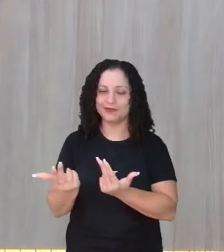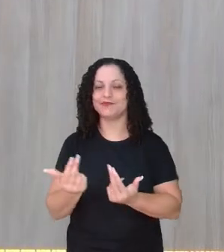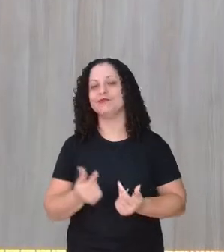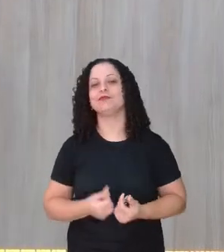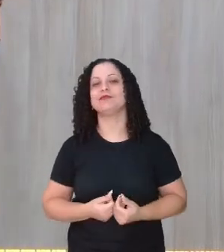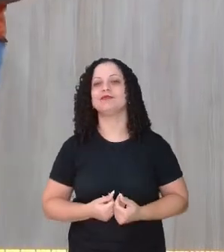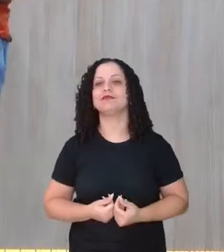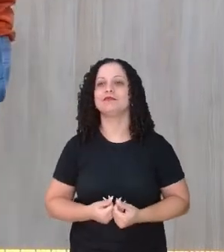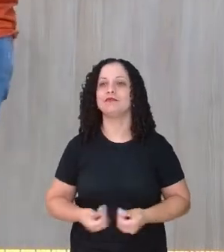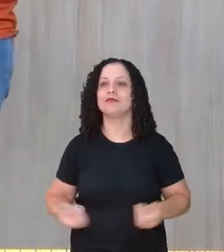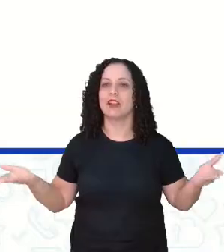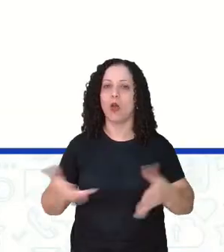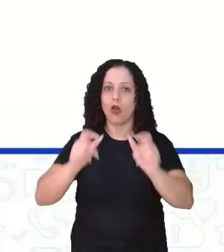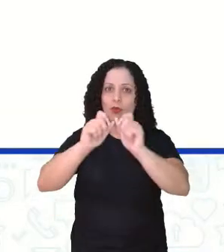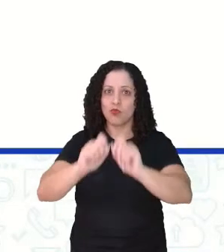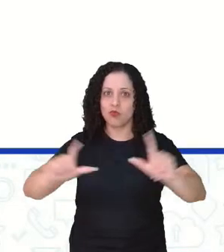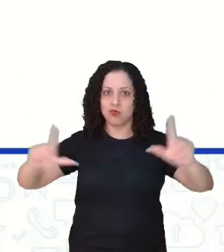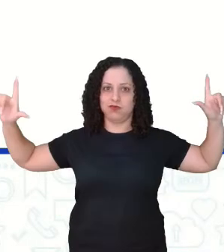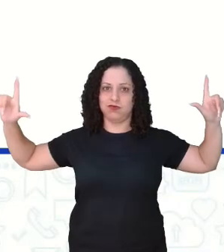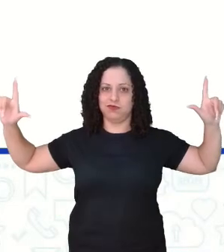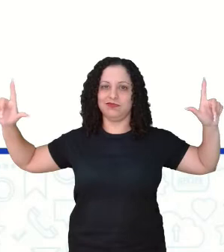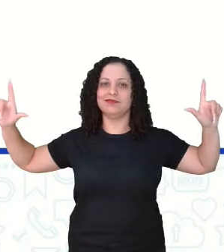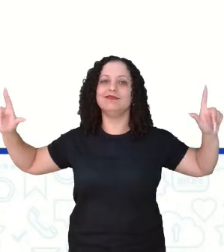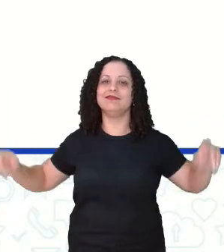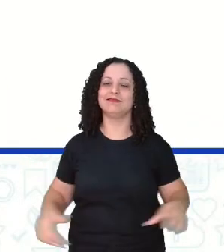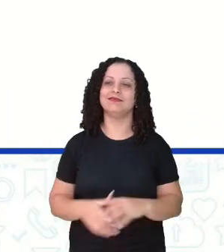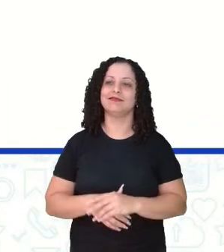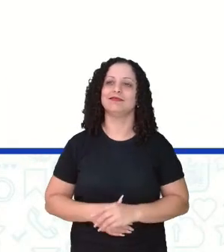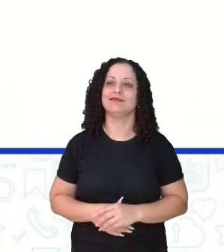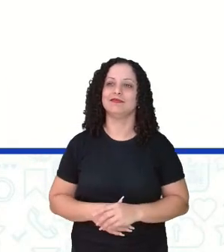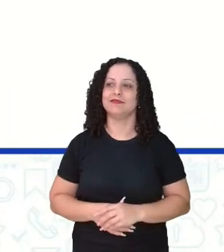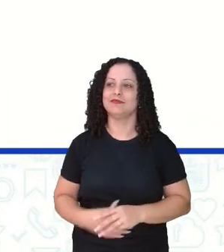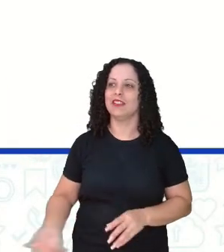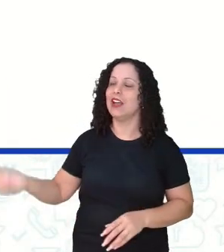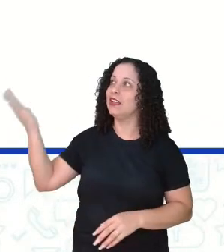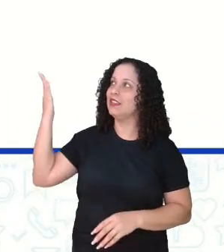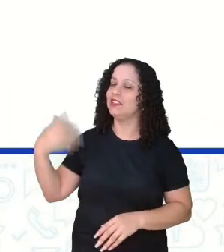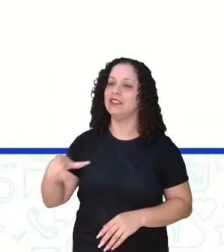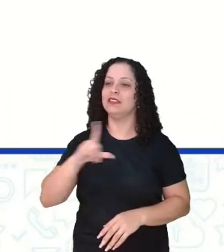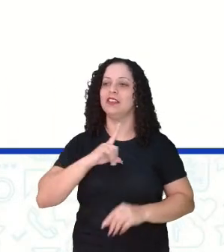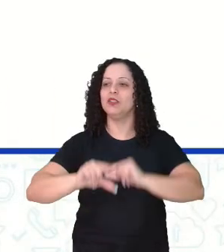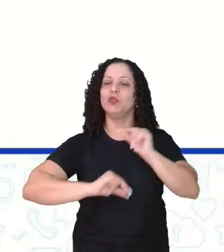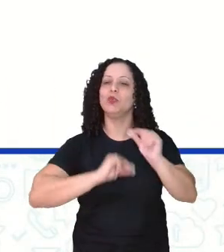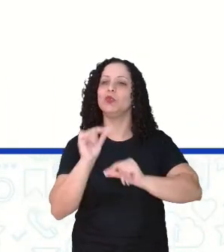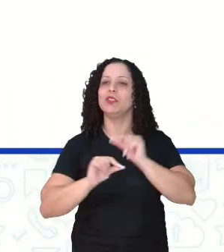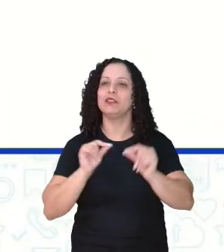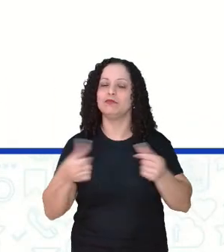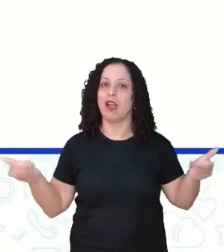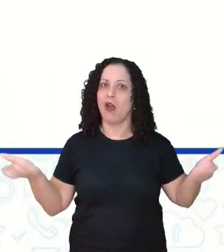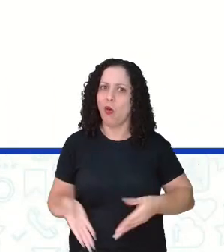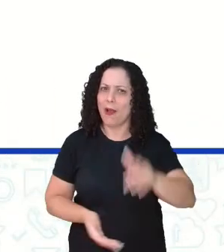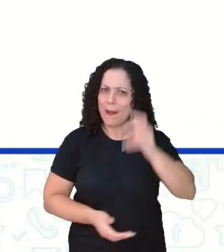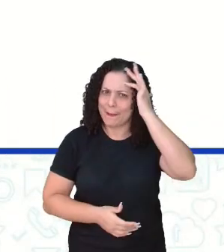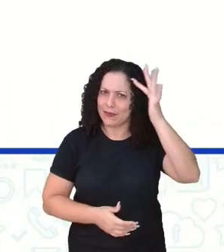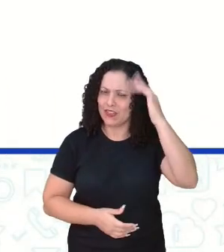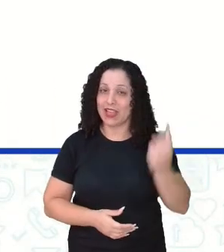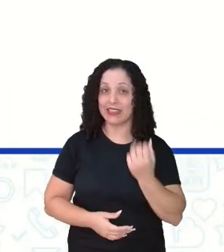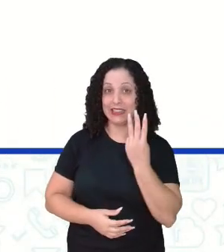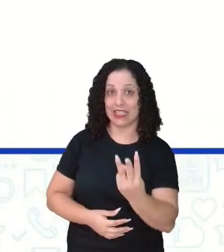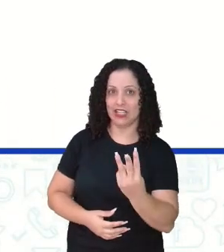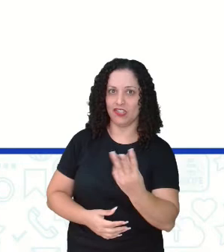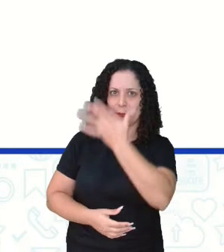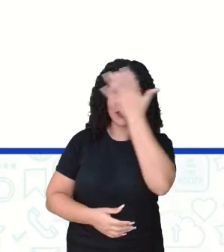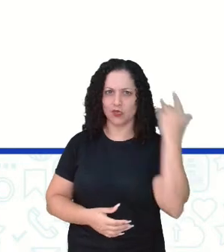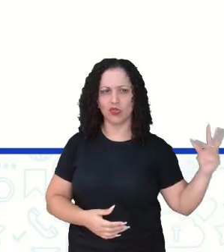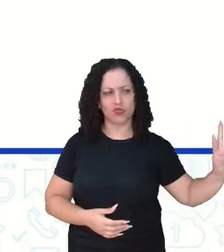certo? Billy, deixa a tela bem cheiona aí, por favor. Então, a gente tem o seguinte aqui, ó. Imagine agora 3 pessoas diferentes